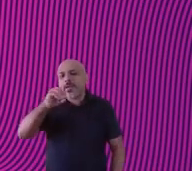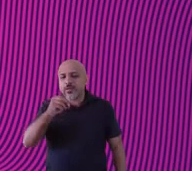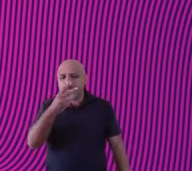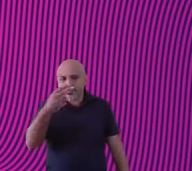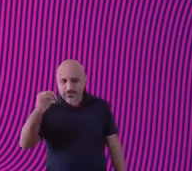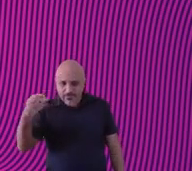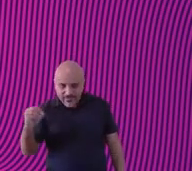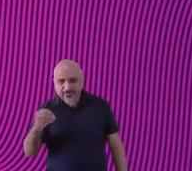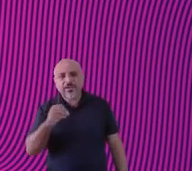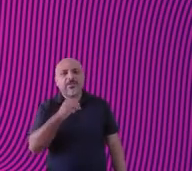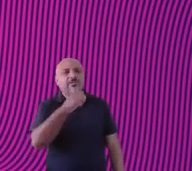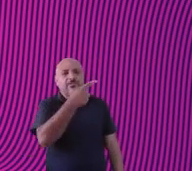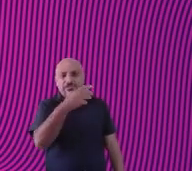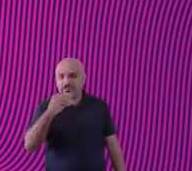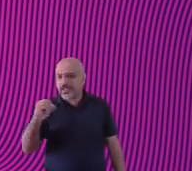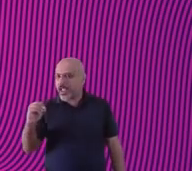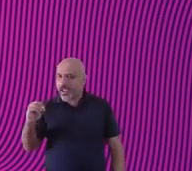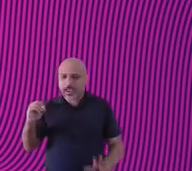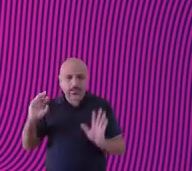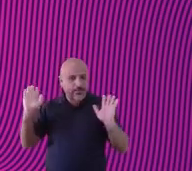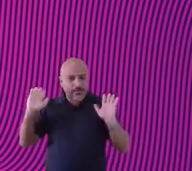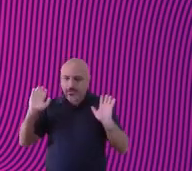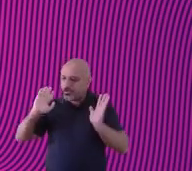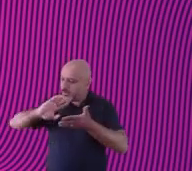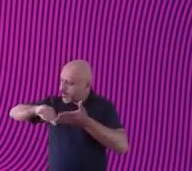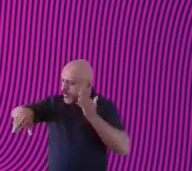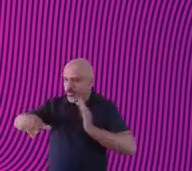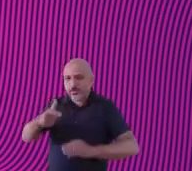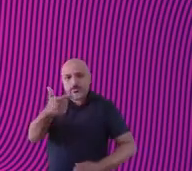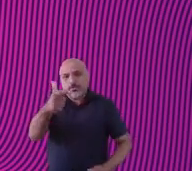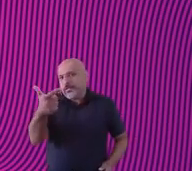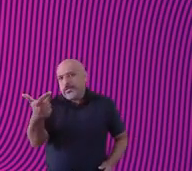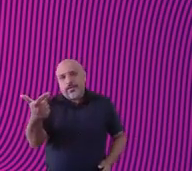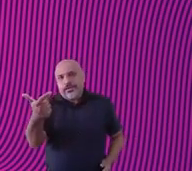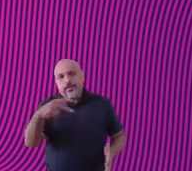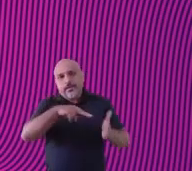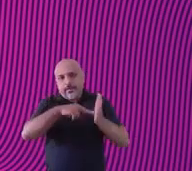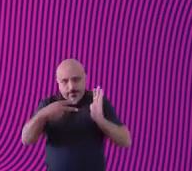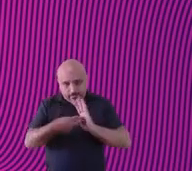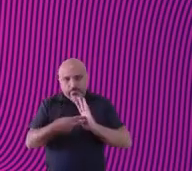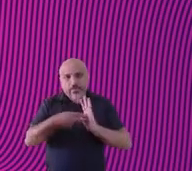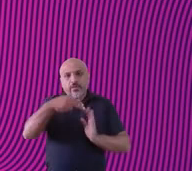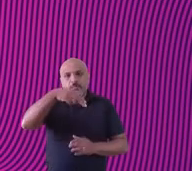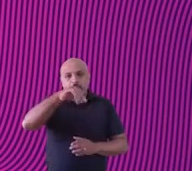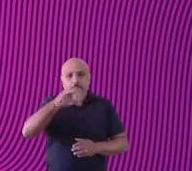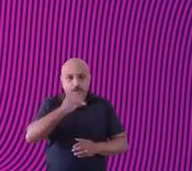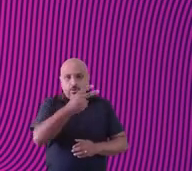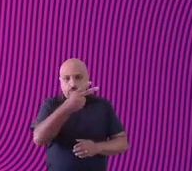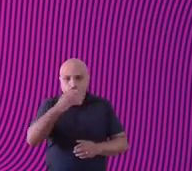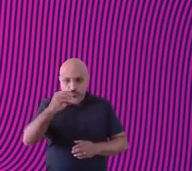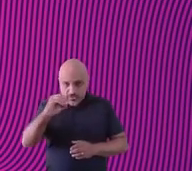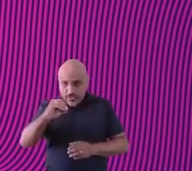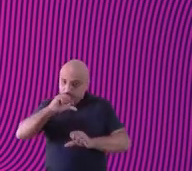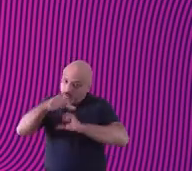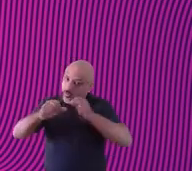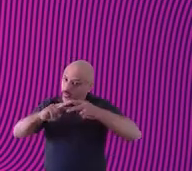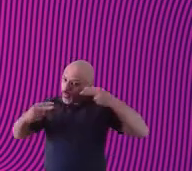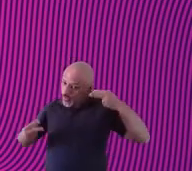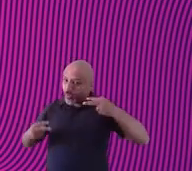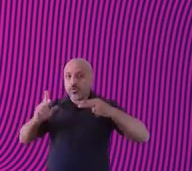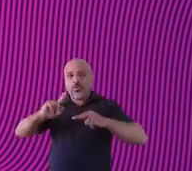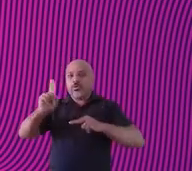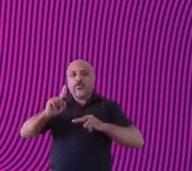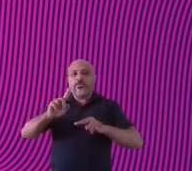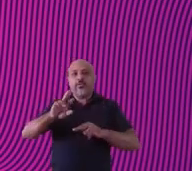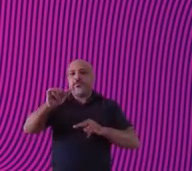duplo nelsen para mim se foi embora não tem justificativa ou você vai usar mel 200 e vai transplantar Ou você não vai